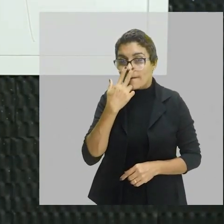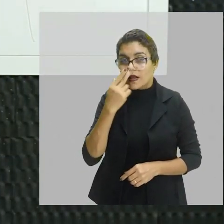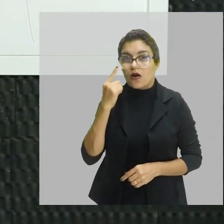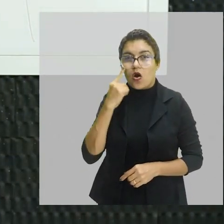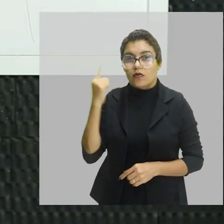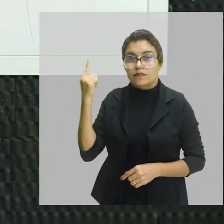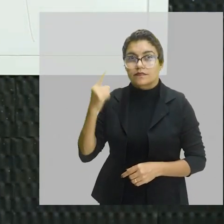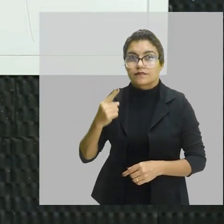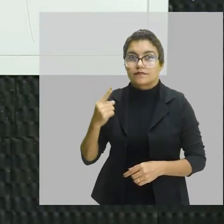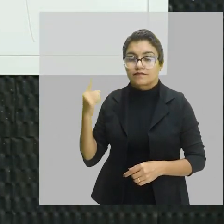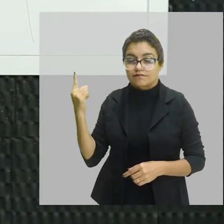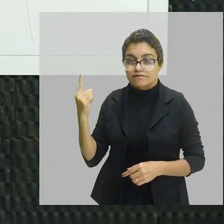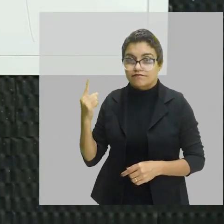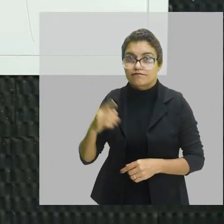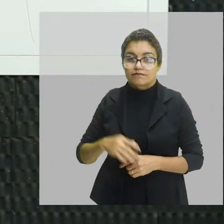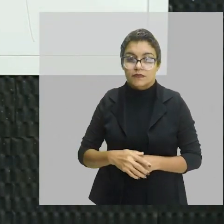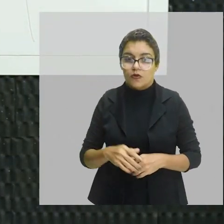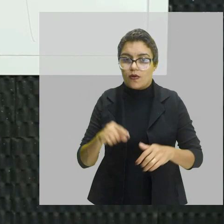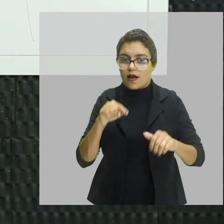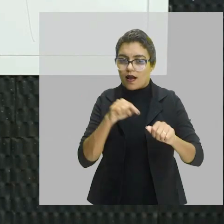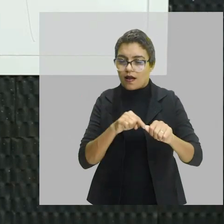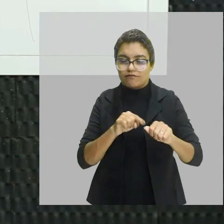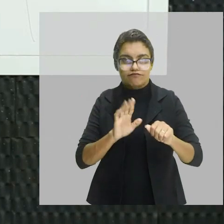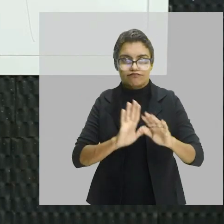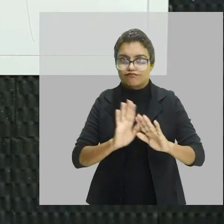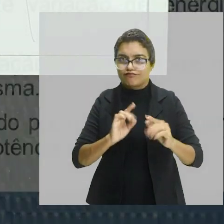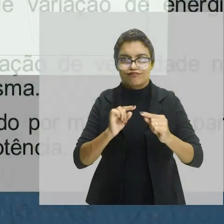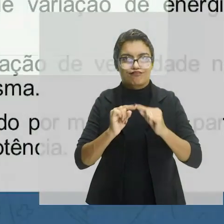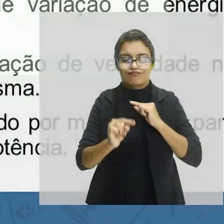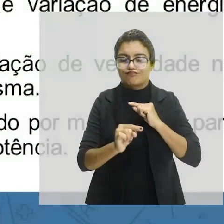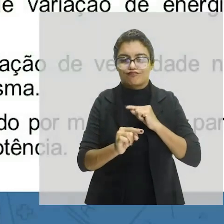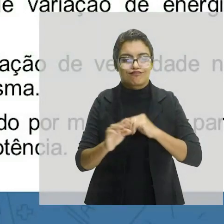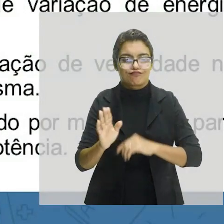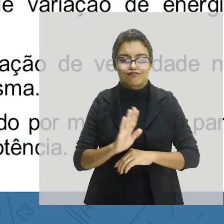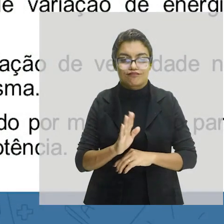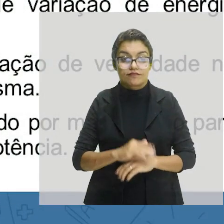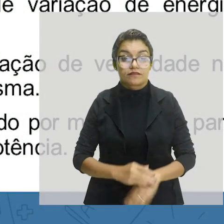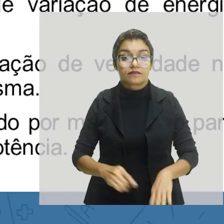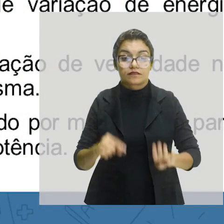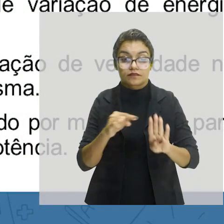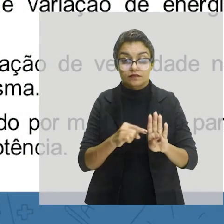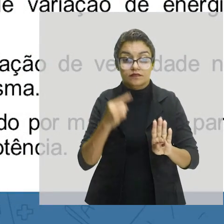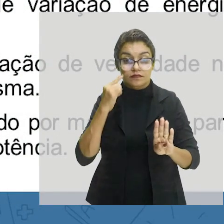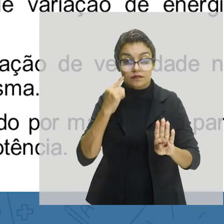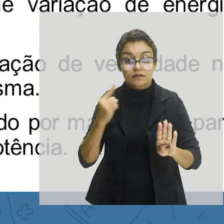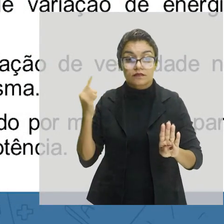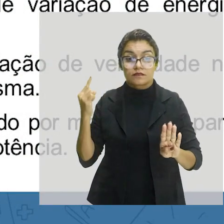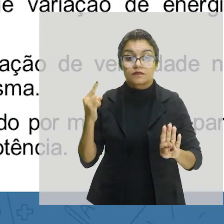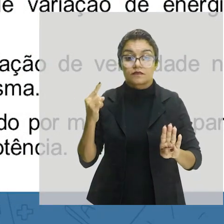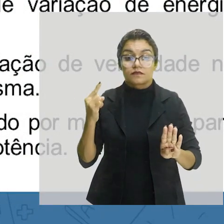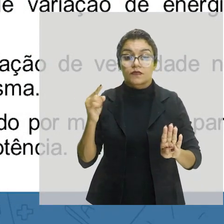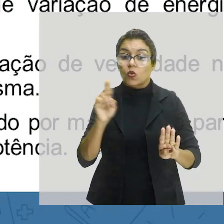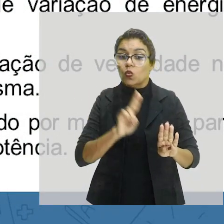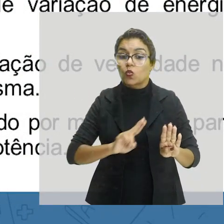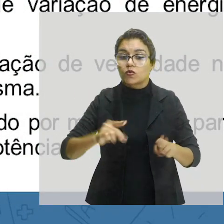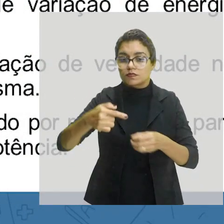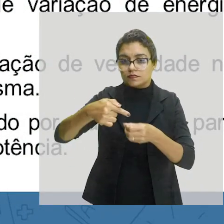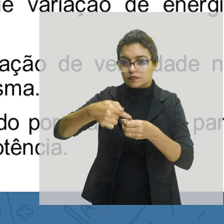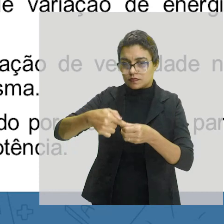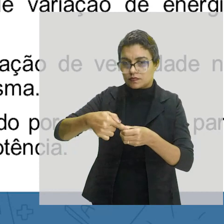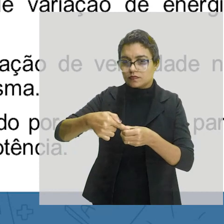Então a letra A já não pode ser. Tá ok? Letra B. Com a versão gasolina,